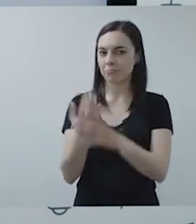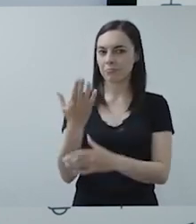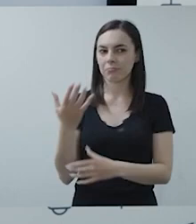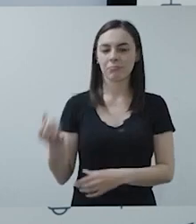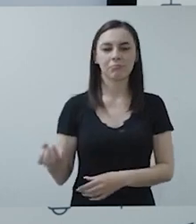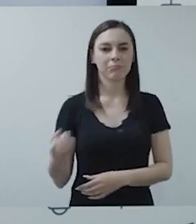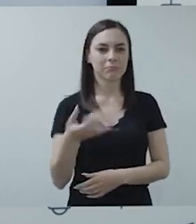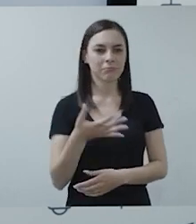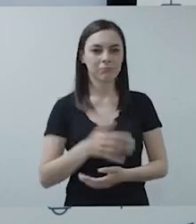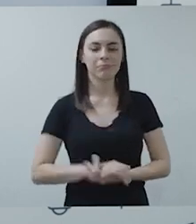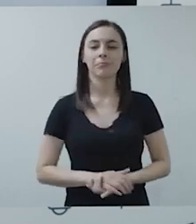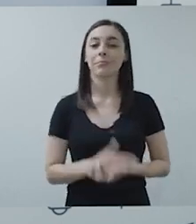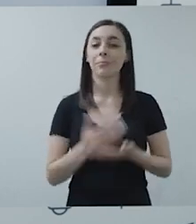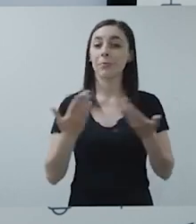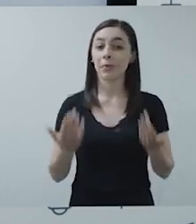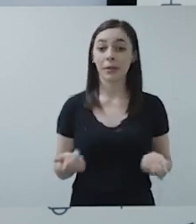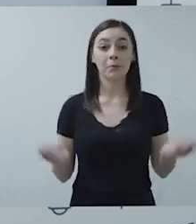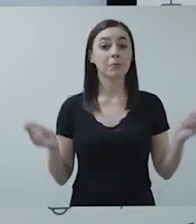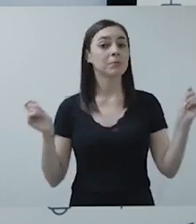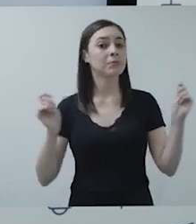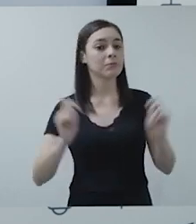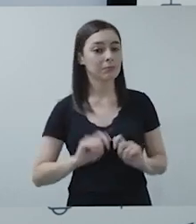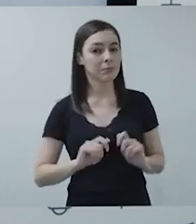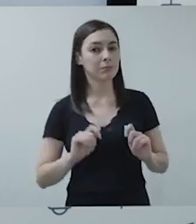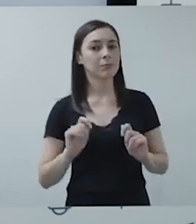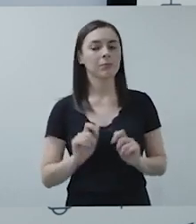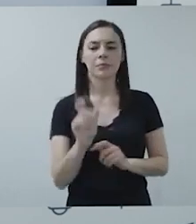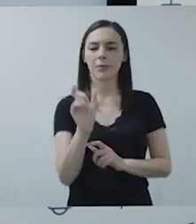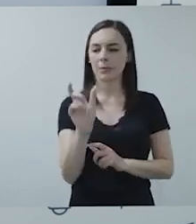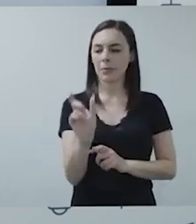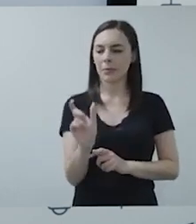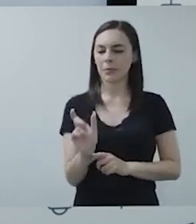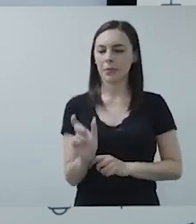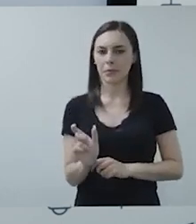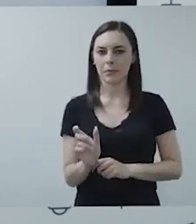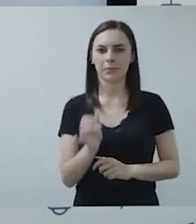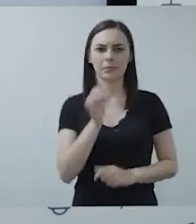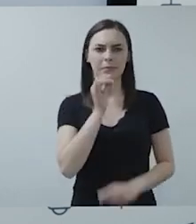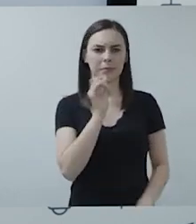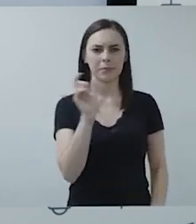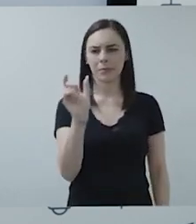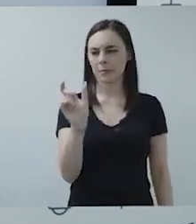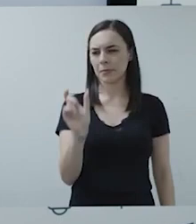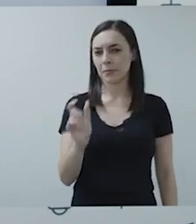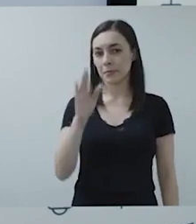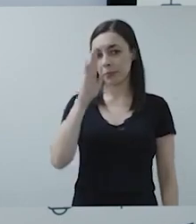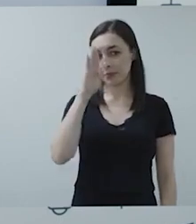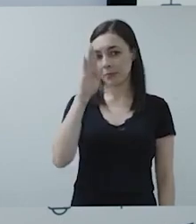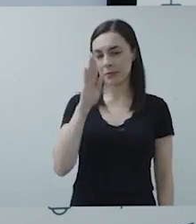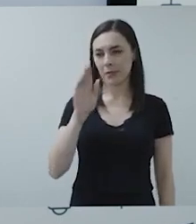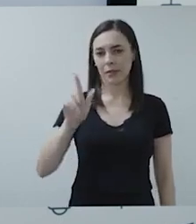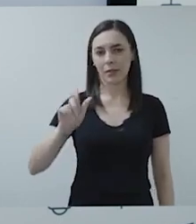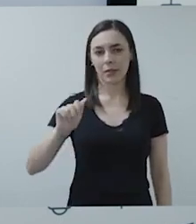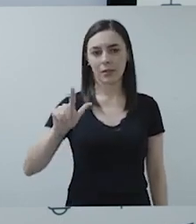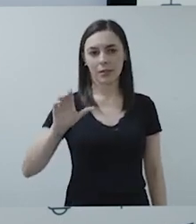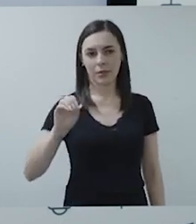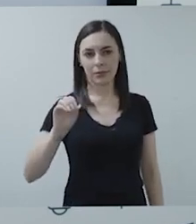palavras? Então, isso é possível com muitas palavras. Palavras, inclusive com a palavra